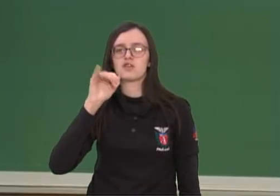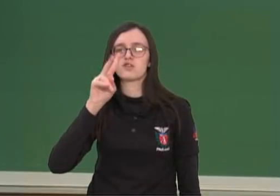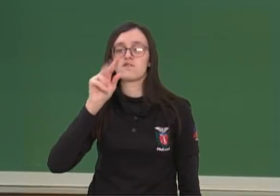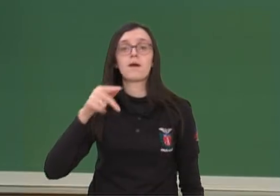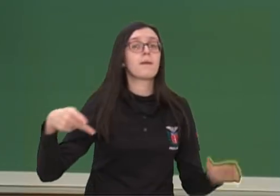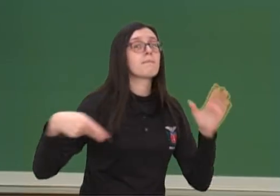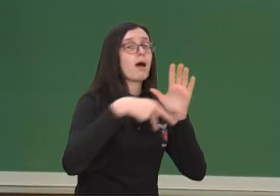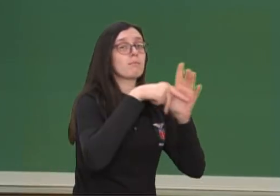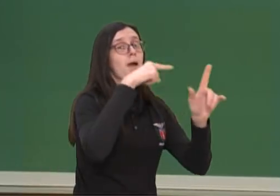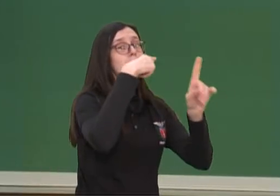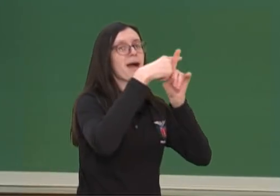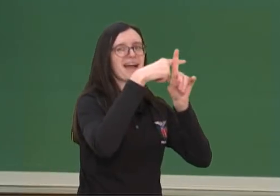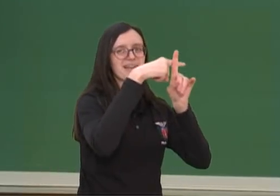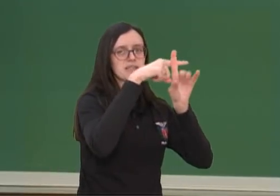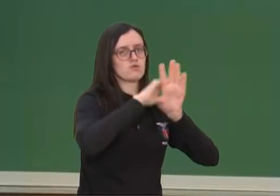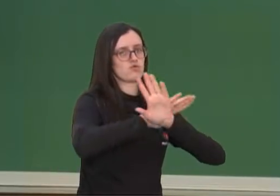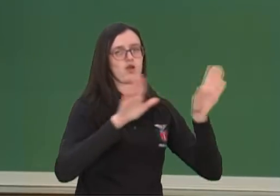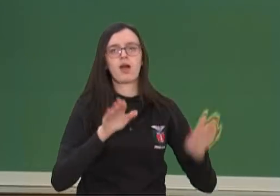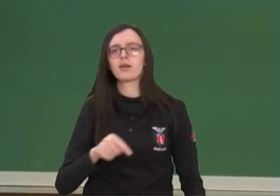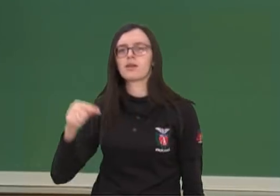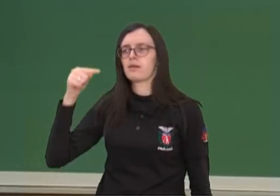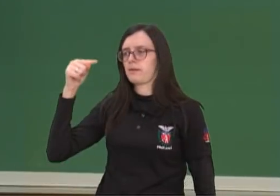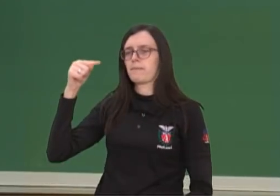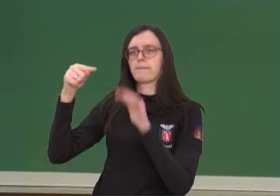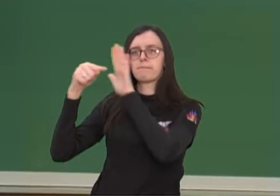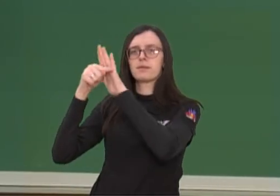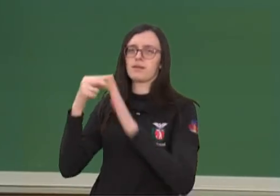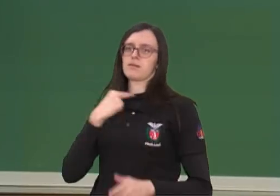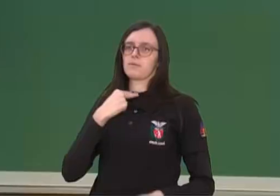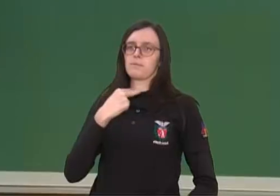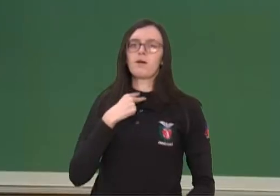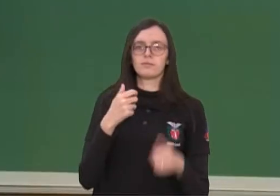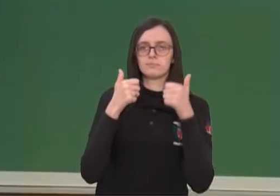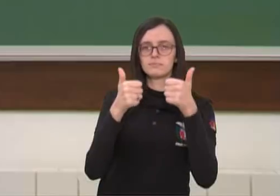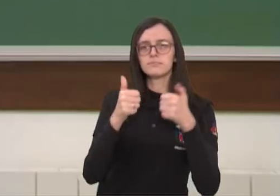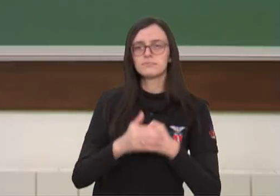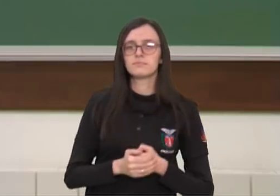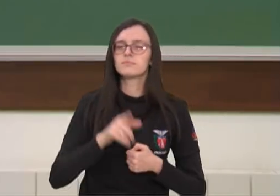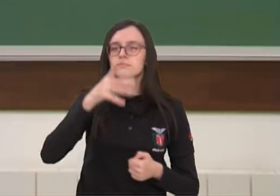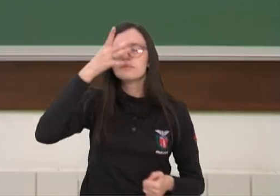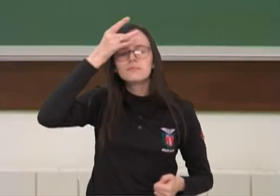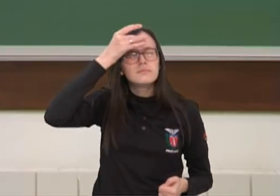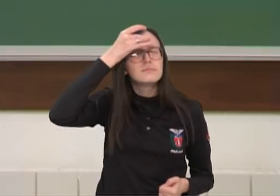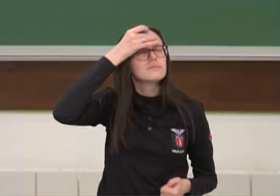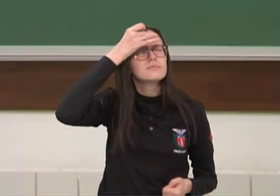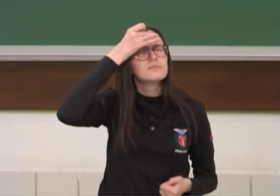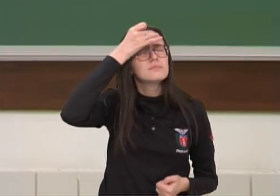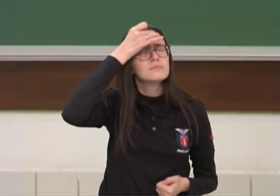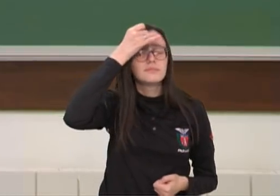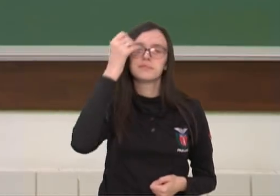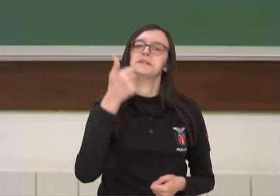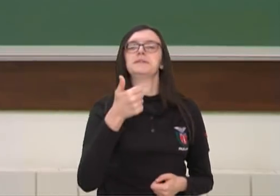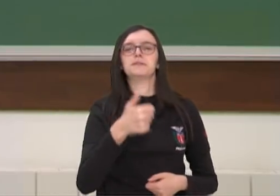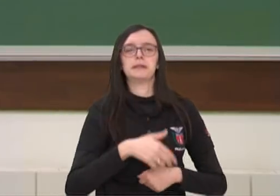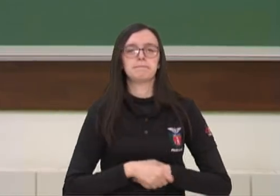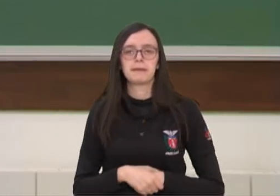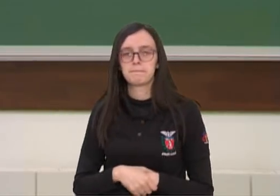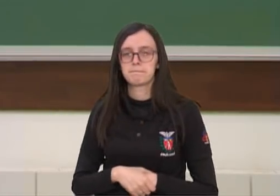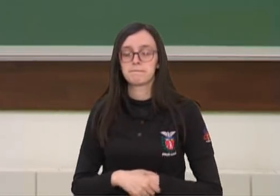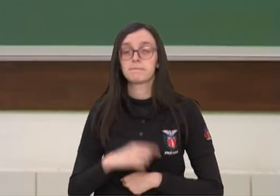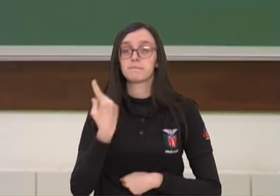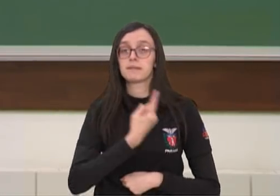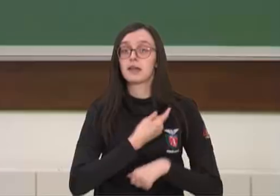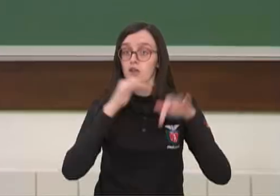vale só para quem? Para adição. Tudo bem? Guardaram isso? Muito bem. Para a